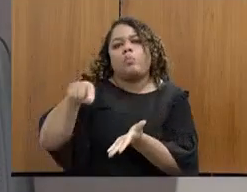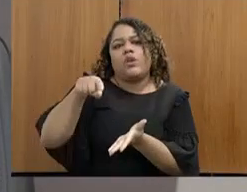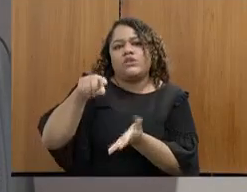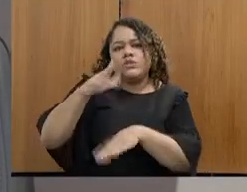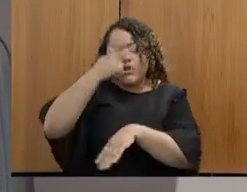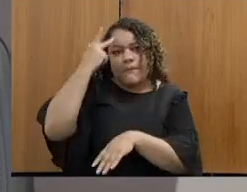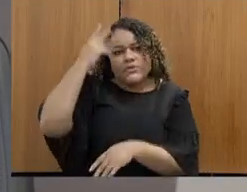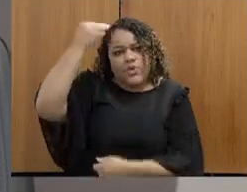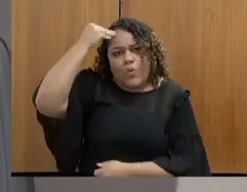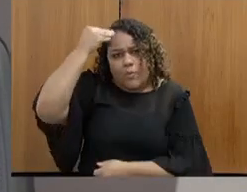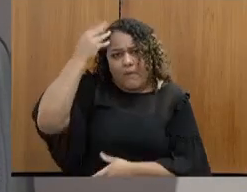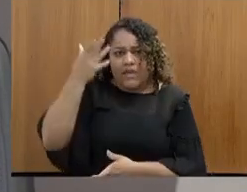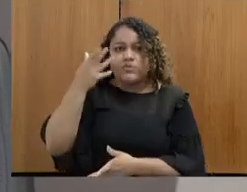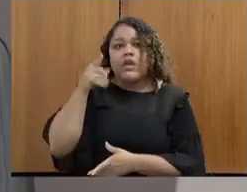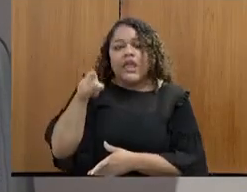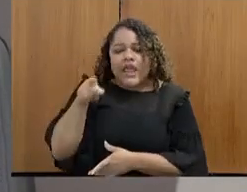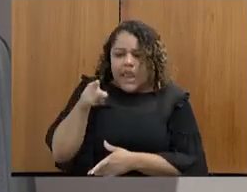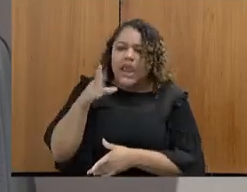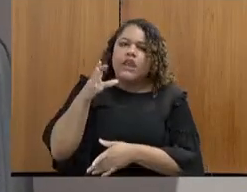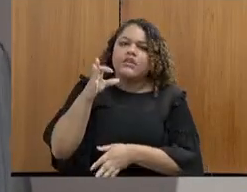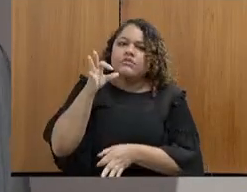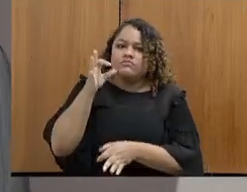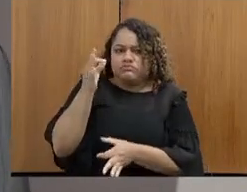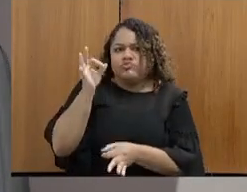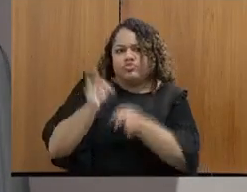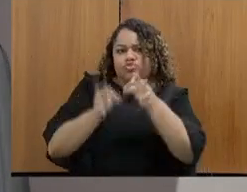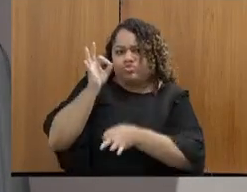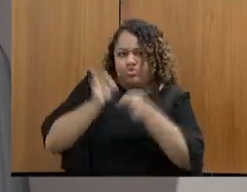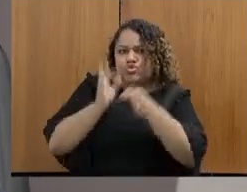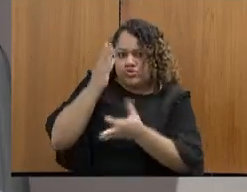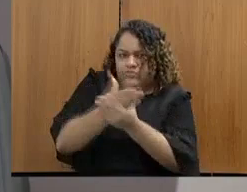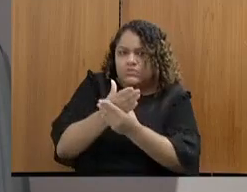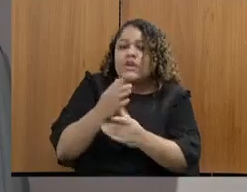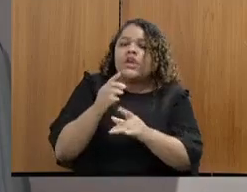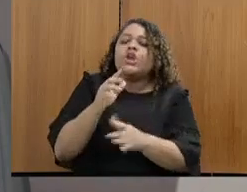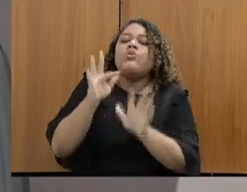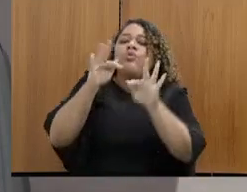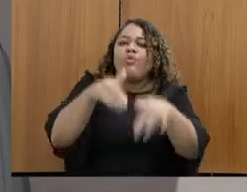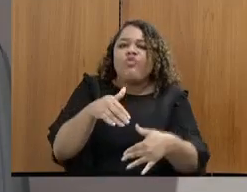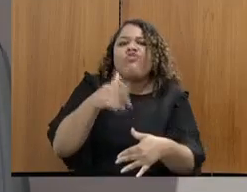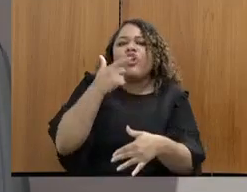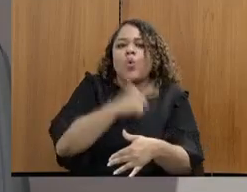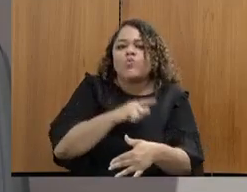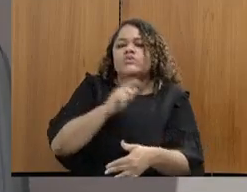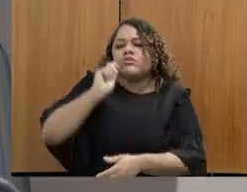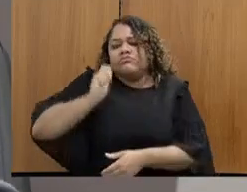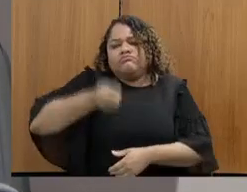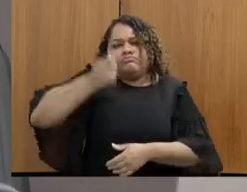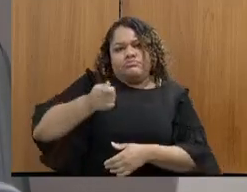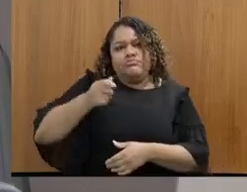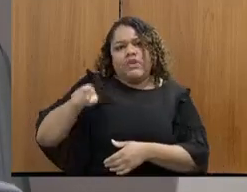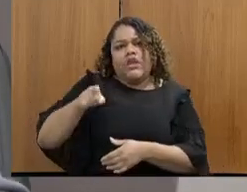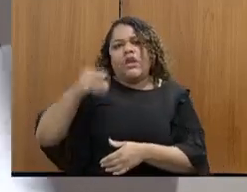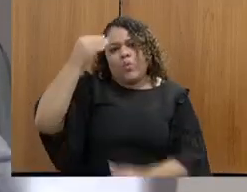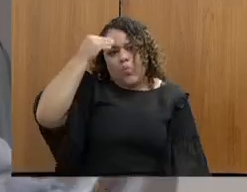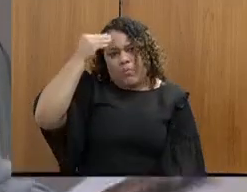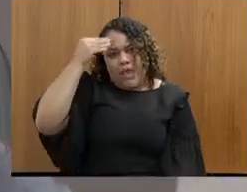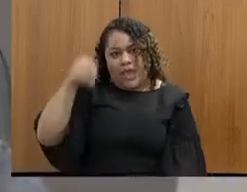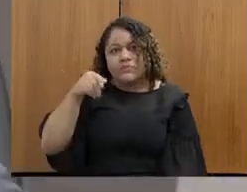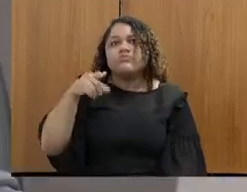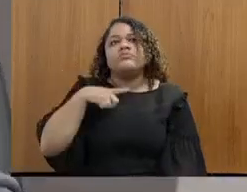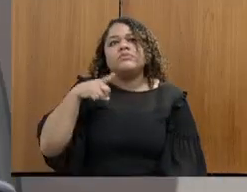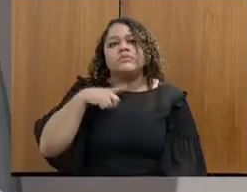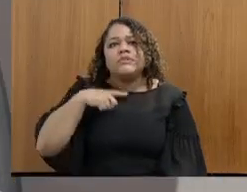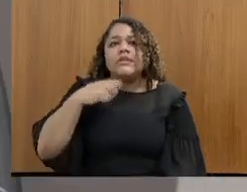haja o ensinamento mas que ele é o final seja condenado né com isso a preocupação também com a qualidade probatória